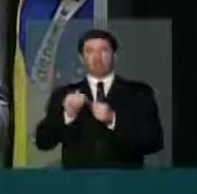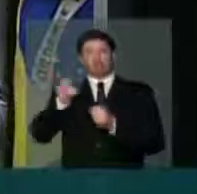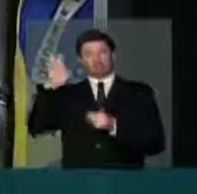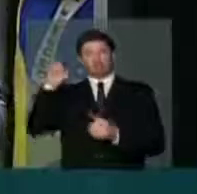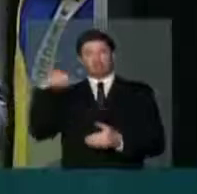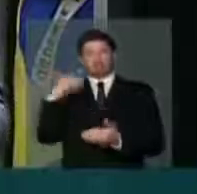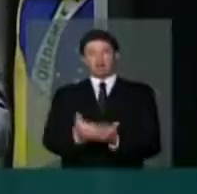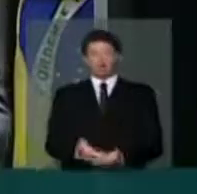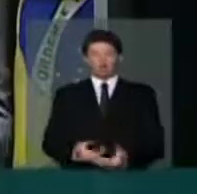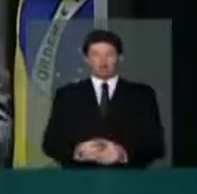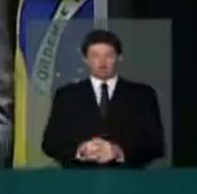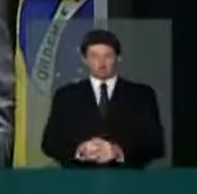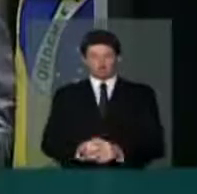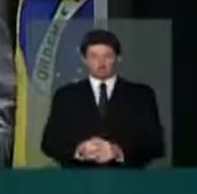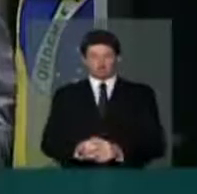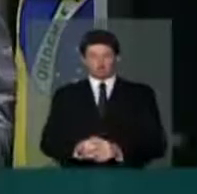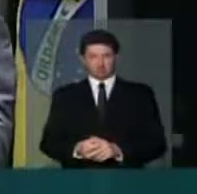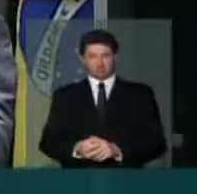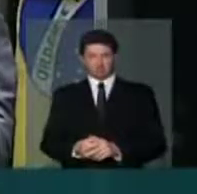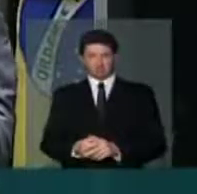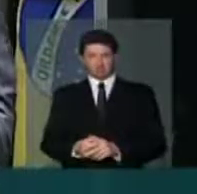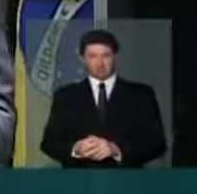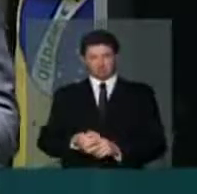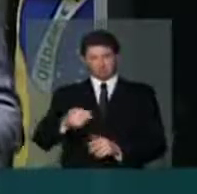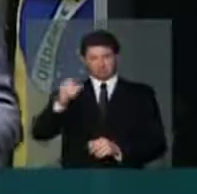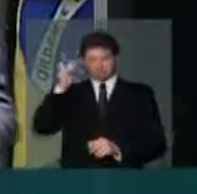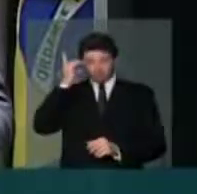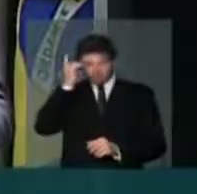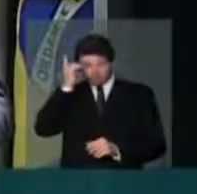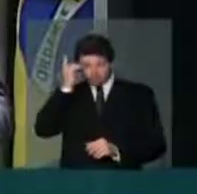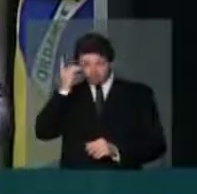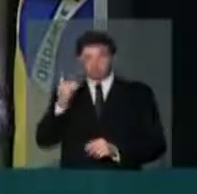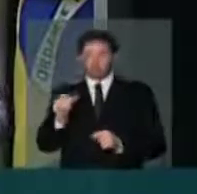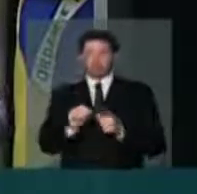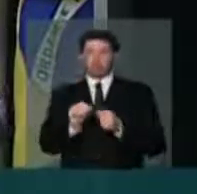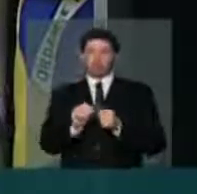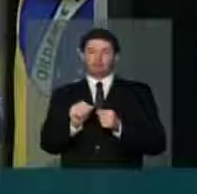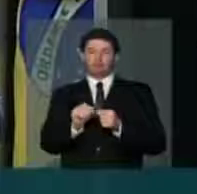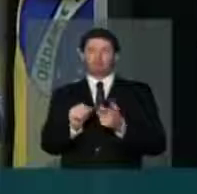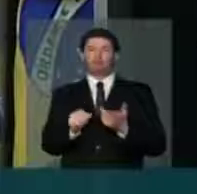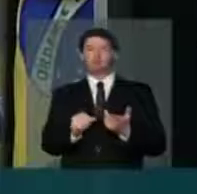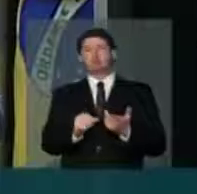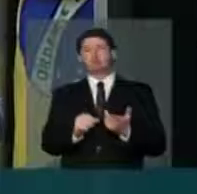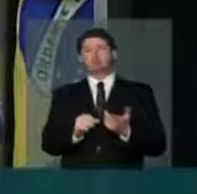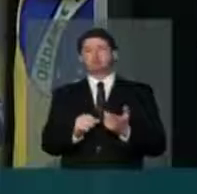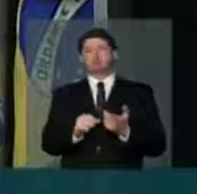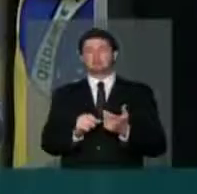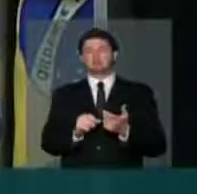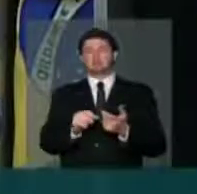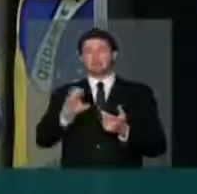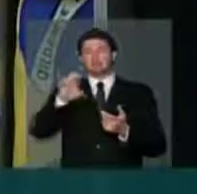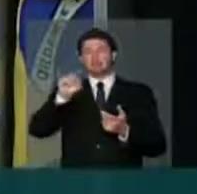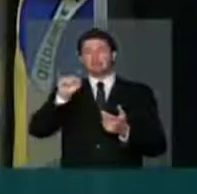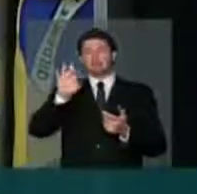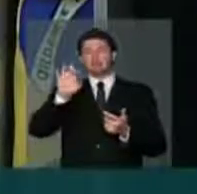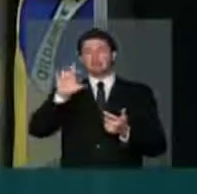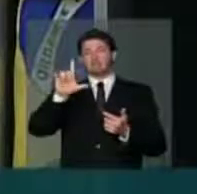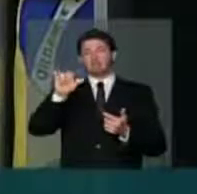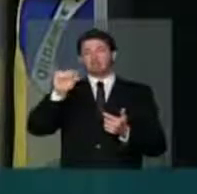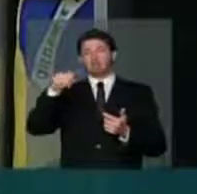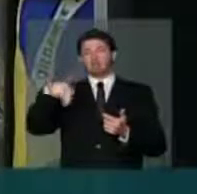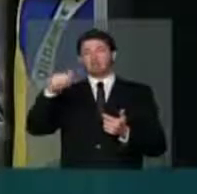país. A presidente Dilma cometeu um estelionato eleitoral,